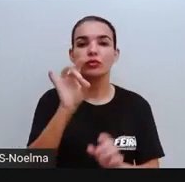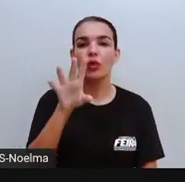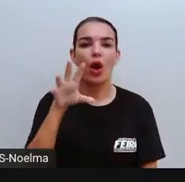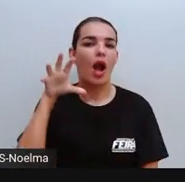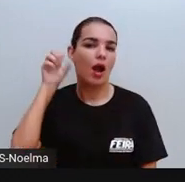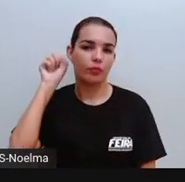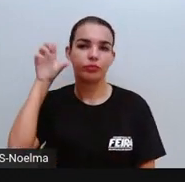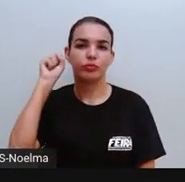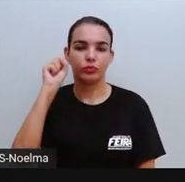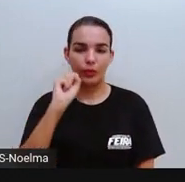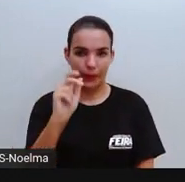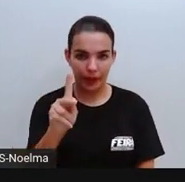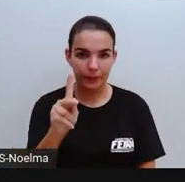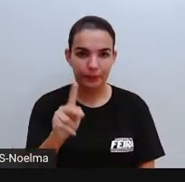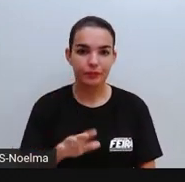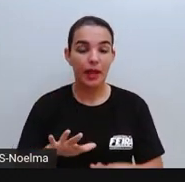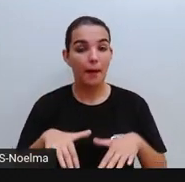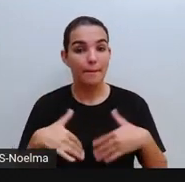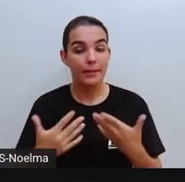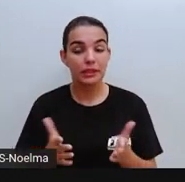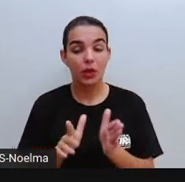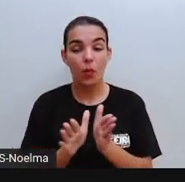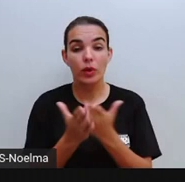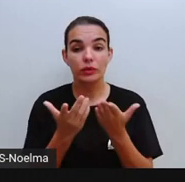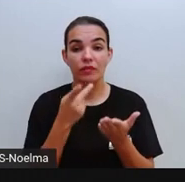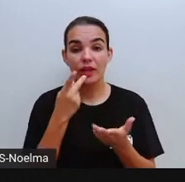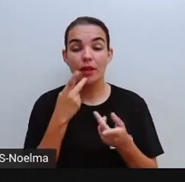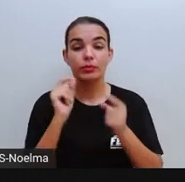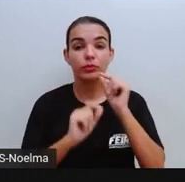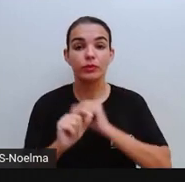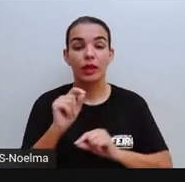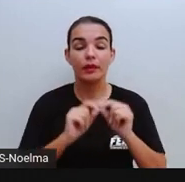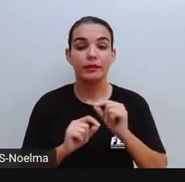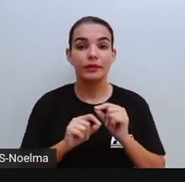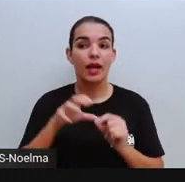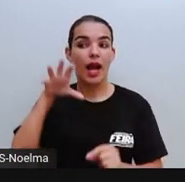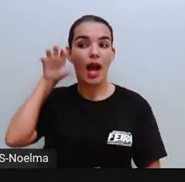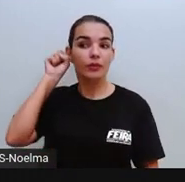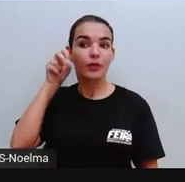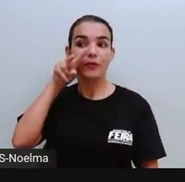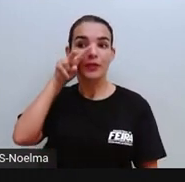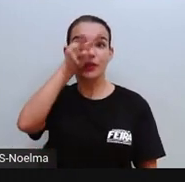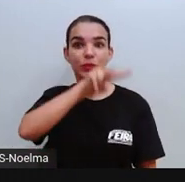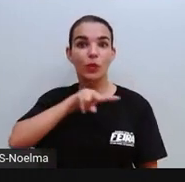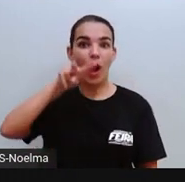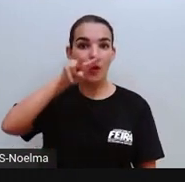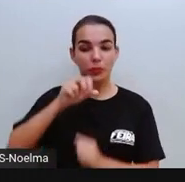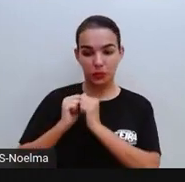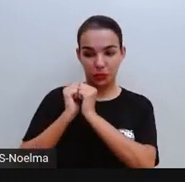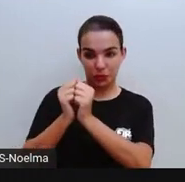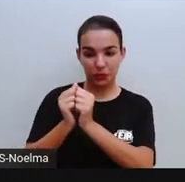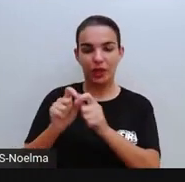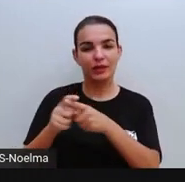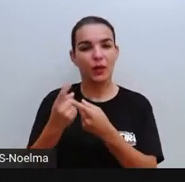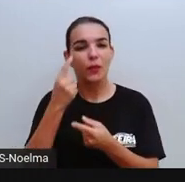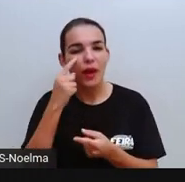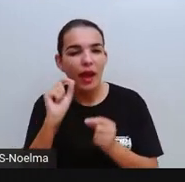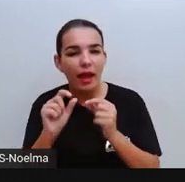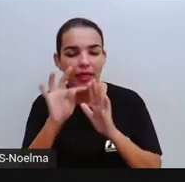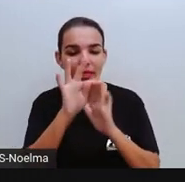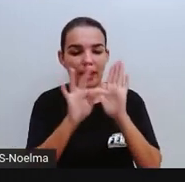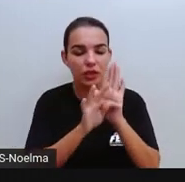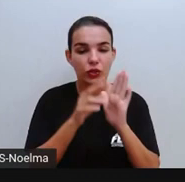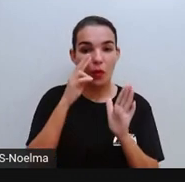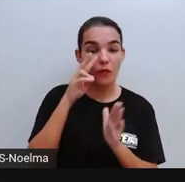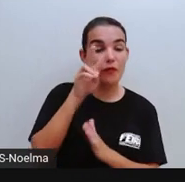de áudio Tá bom mas quando falamos audiovisual nós estamos falando o que nós ouvimos e também vemos